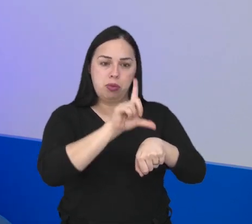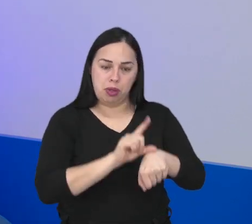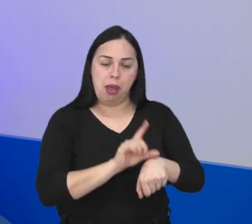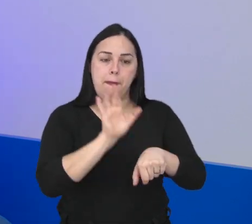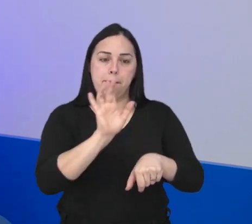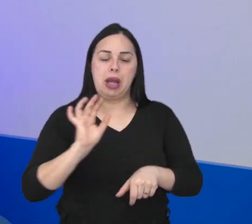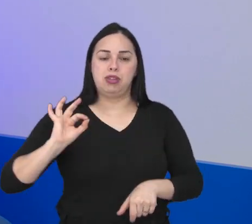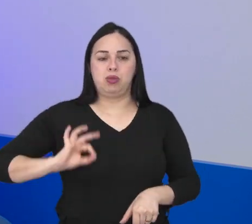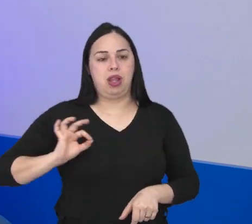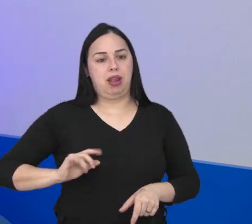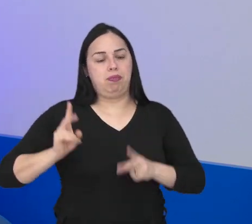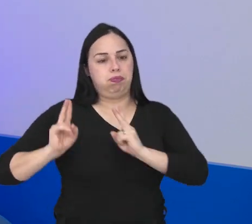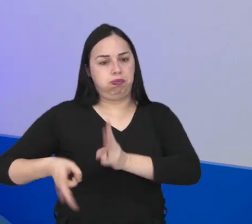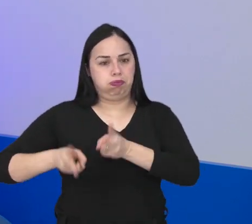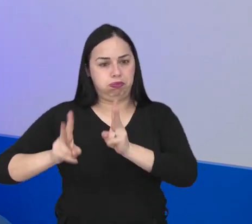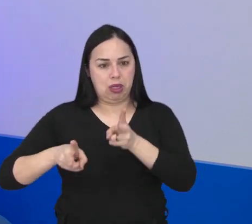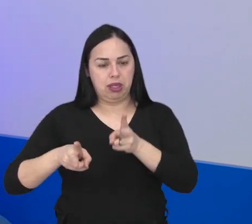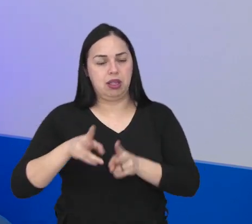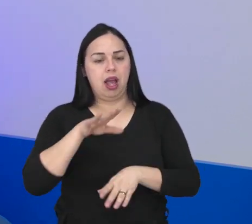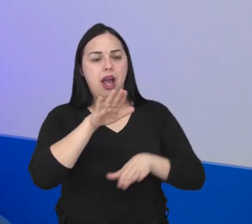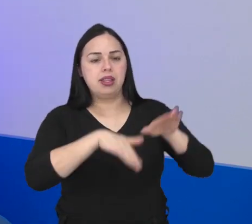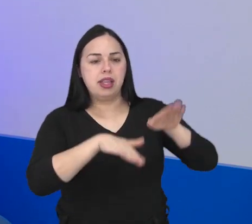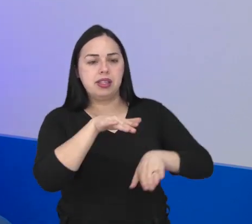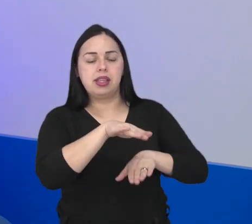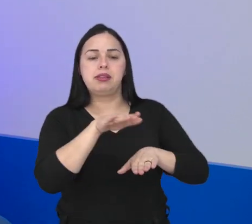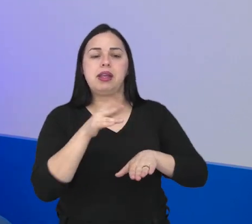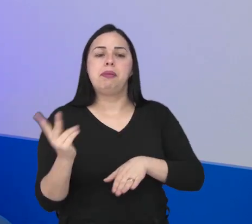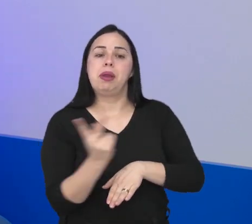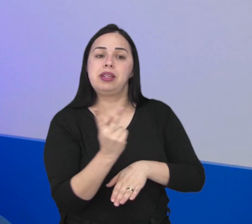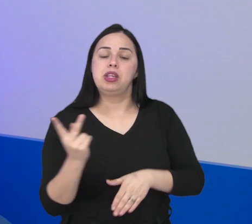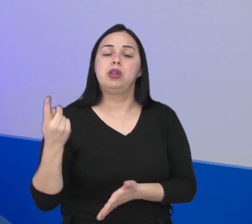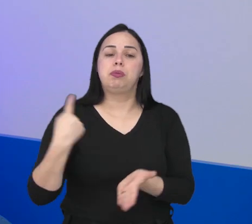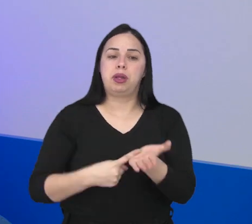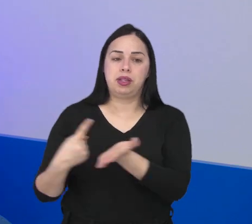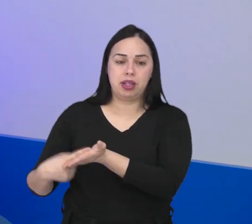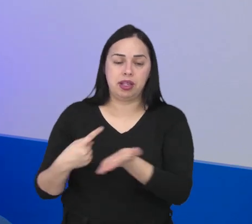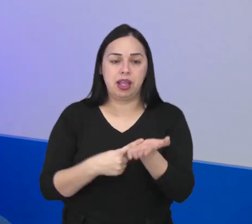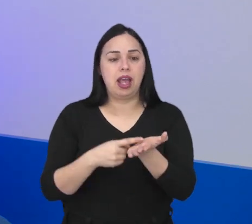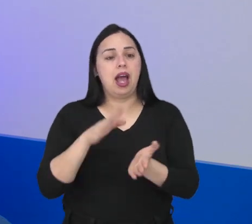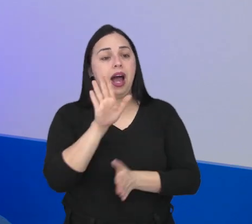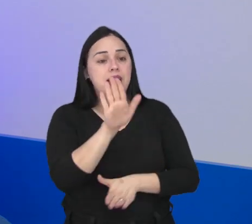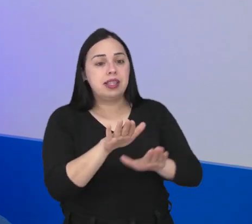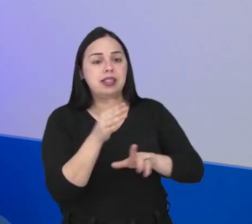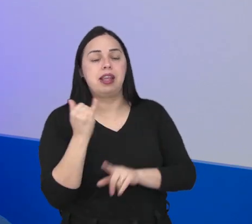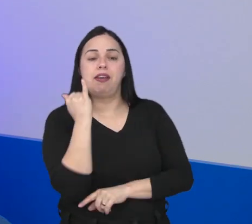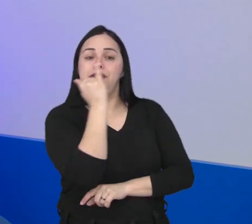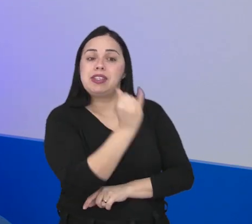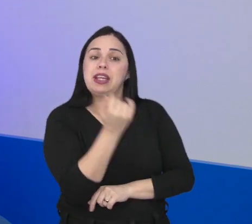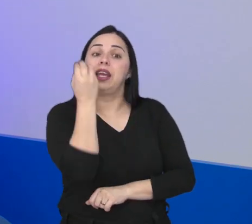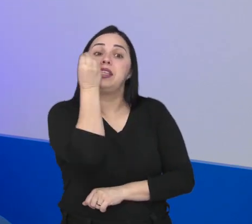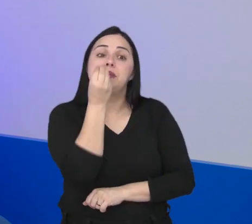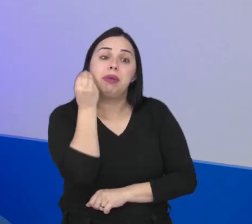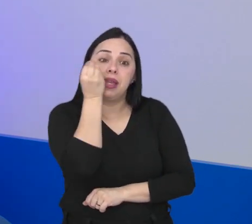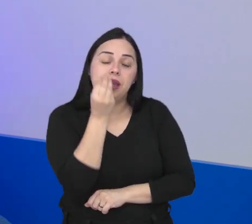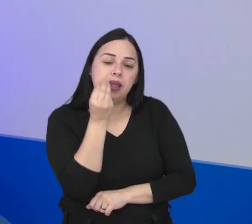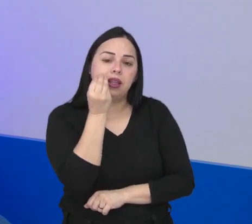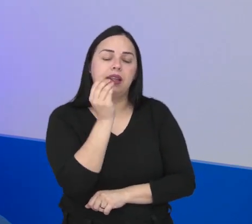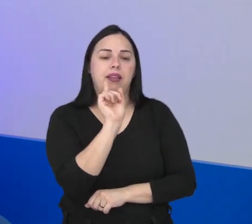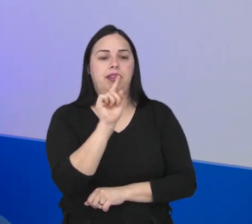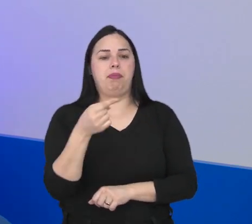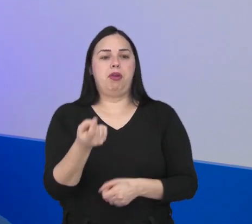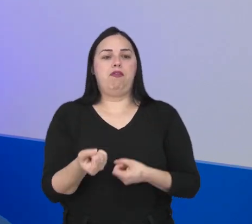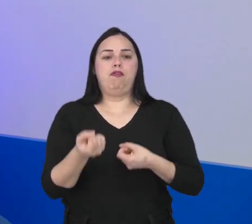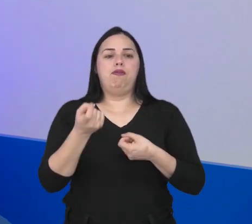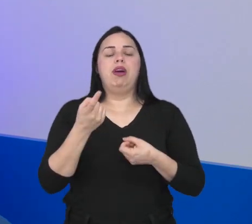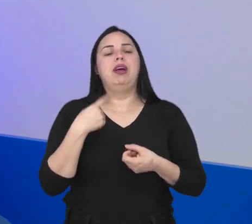bilateral, nunca unilateral. Se a empresa está fazendo algum tipo de experiência para ver se isso funciona, ela não pode depois voltar atrás